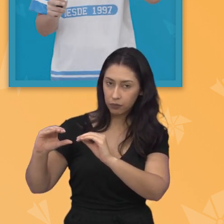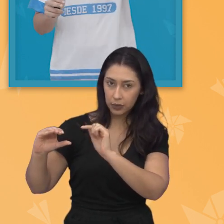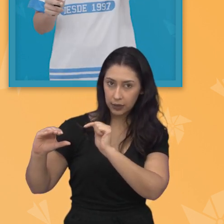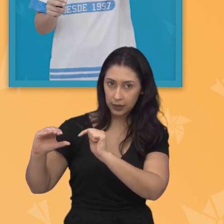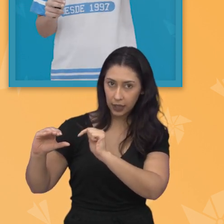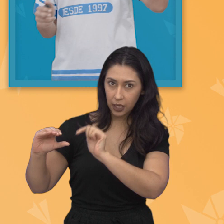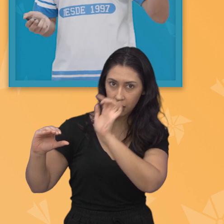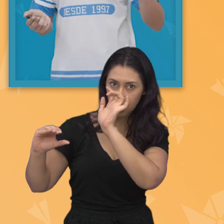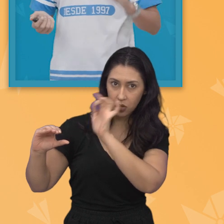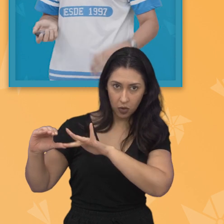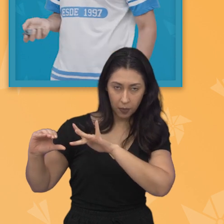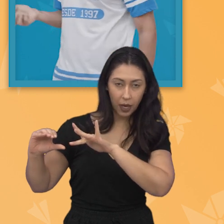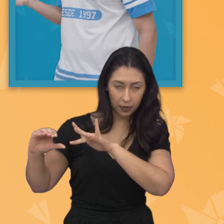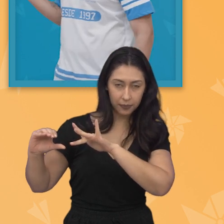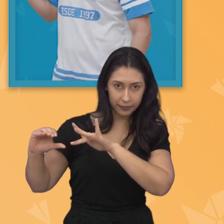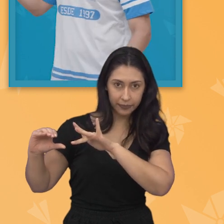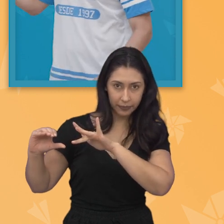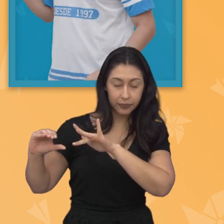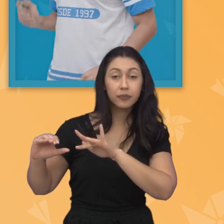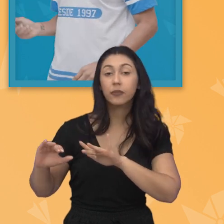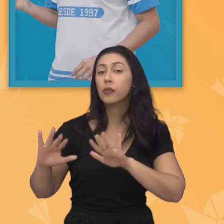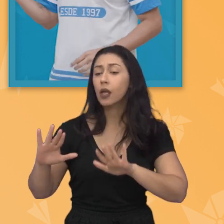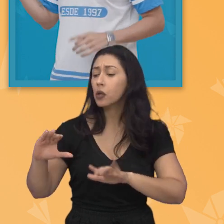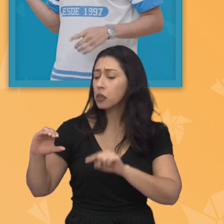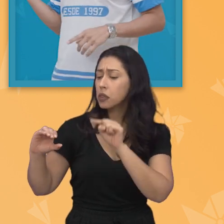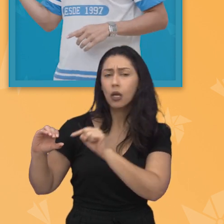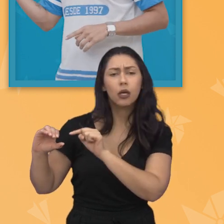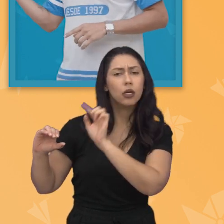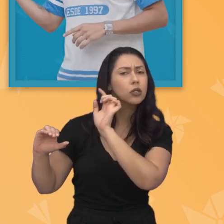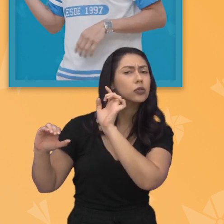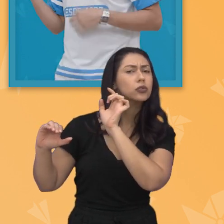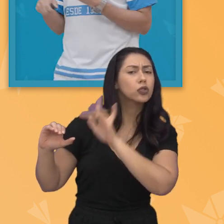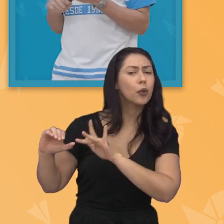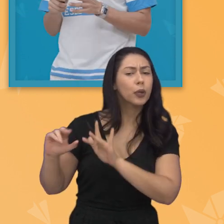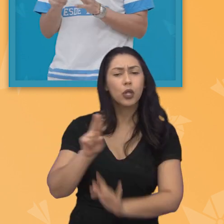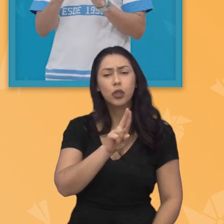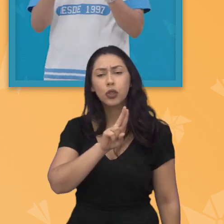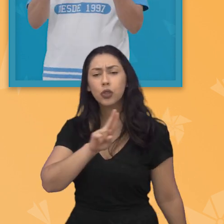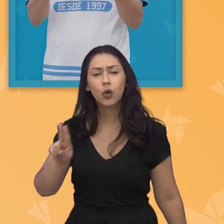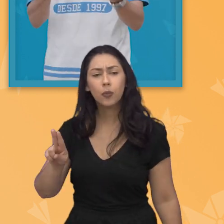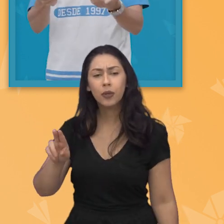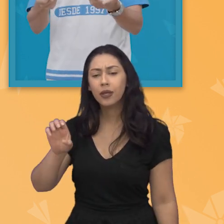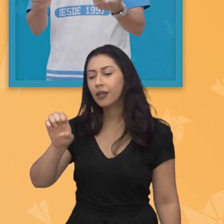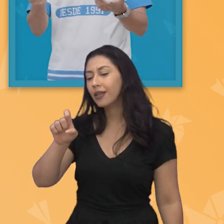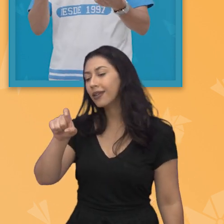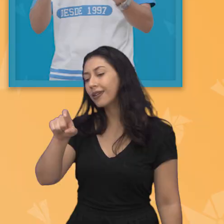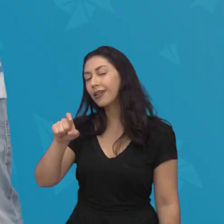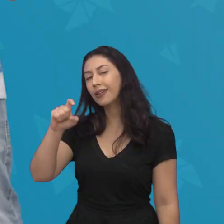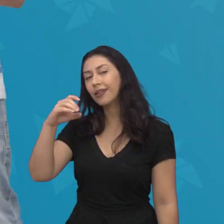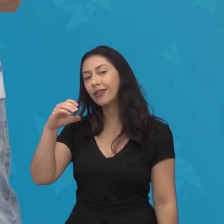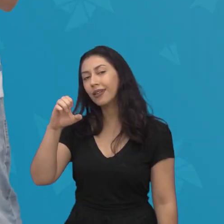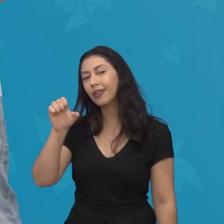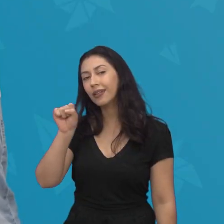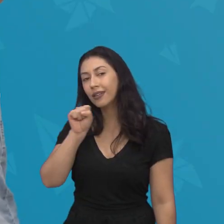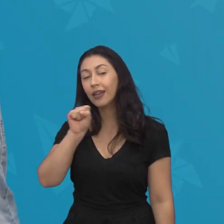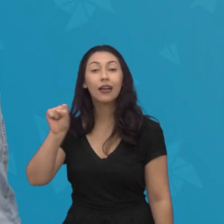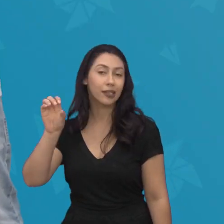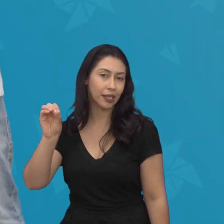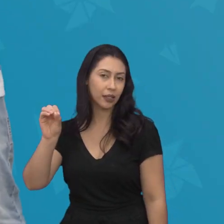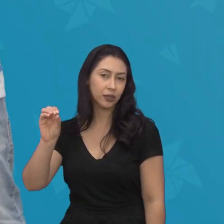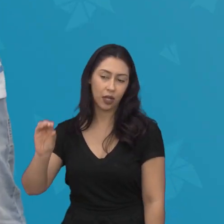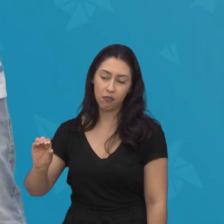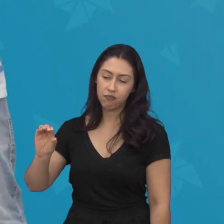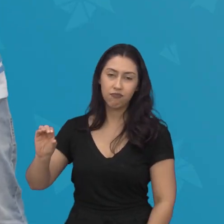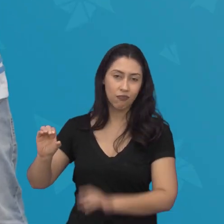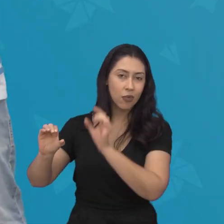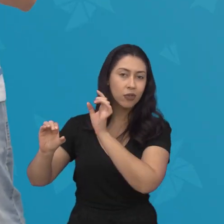1, esse excesso ele vai sobrar. Né? Essas substâncias que sobram entre os reagentes são chamadas o quê? De reagentes em excesso. Como o próprio nome diz, é o que vai sobrar,